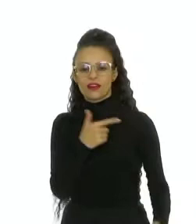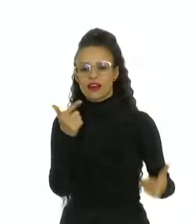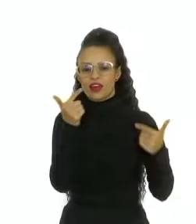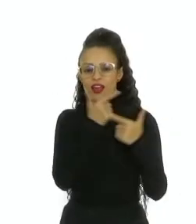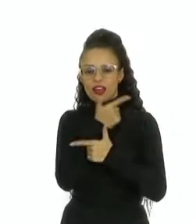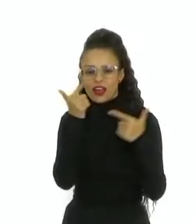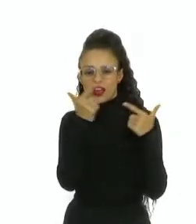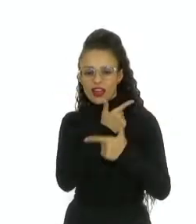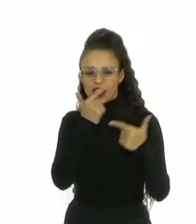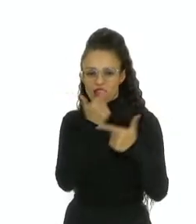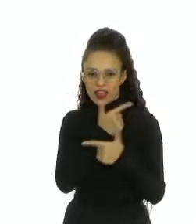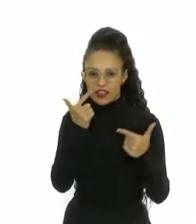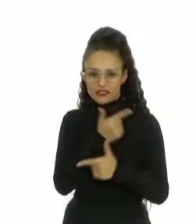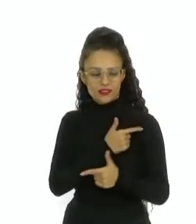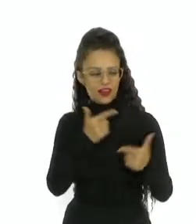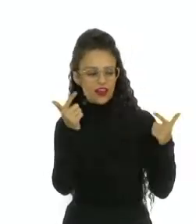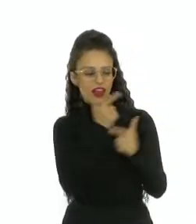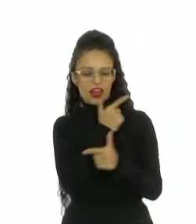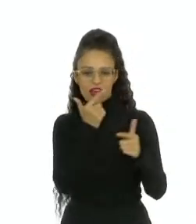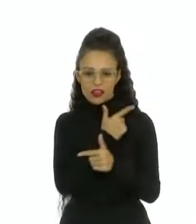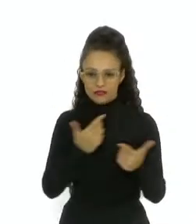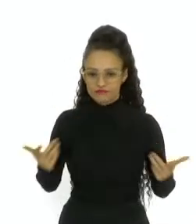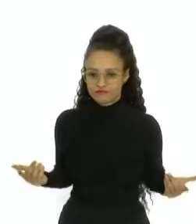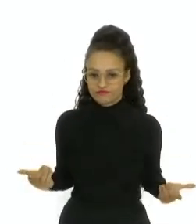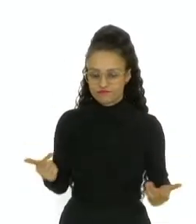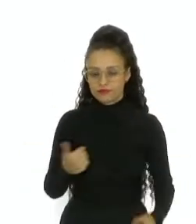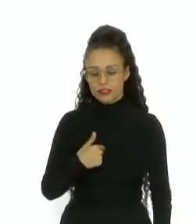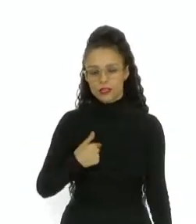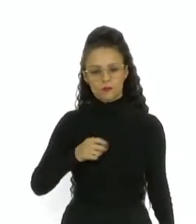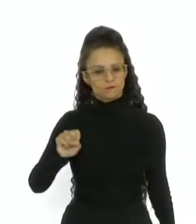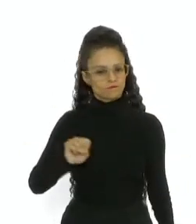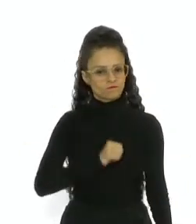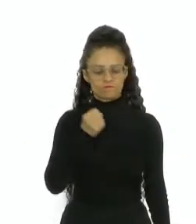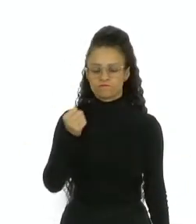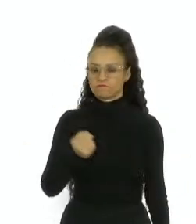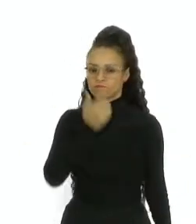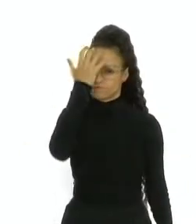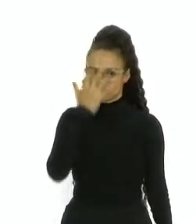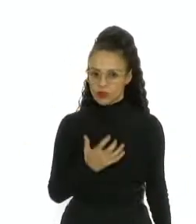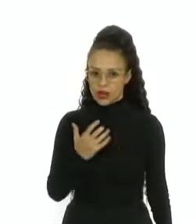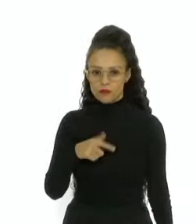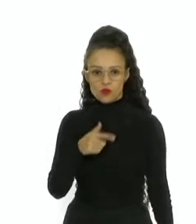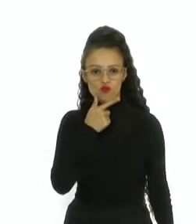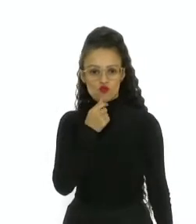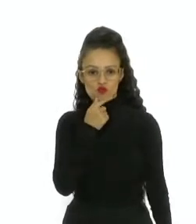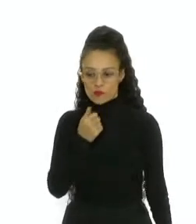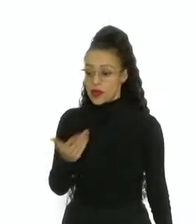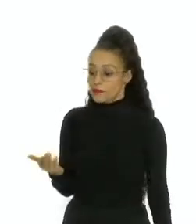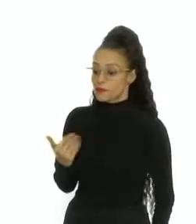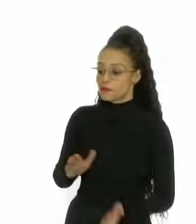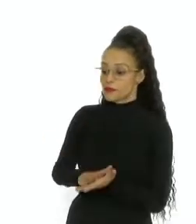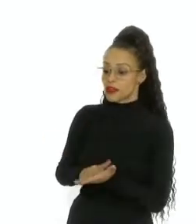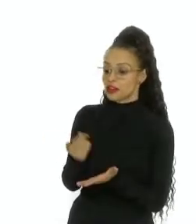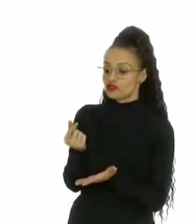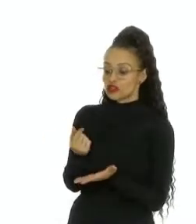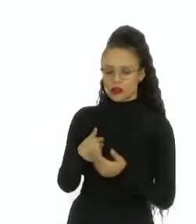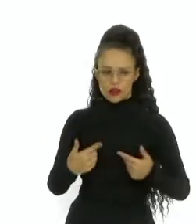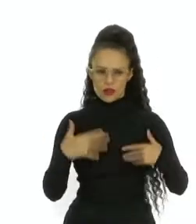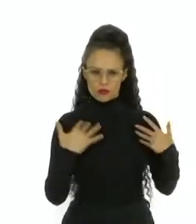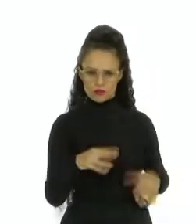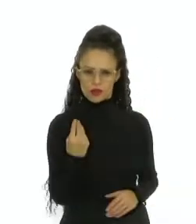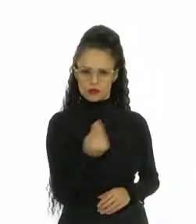redor, rindo, rindo a valer. Fiquei furioso, e quando o garoto me pediu o dinheiro, não